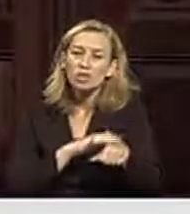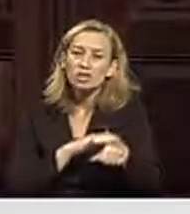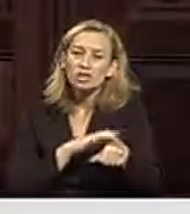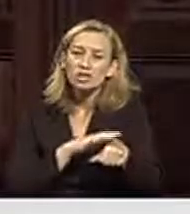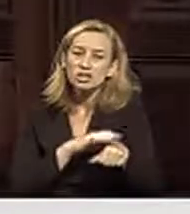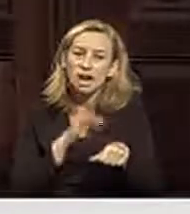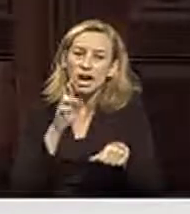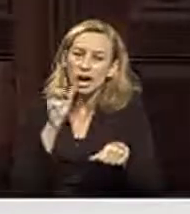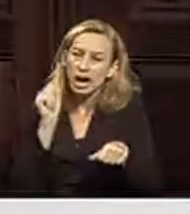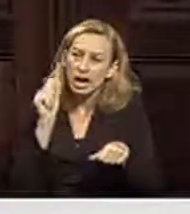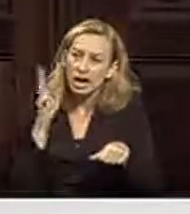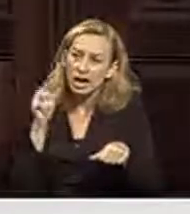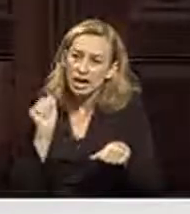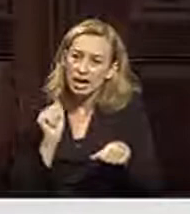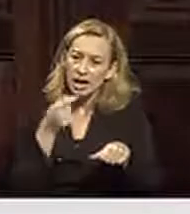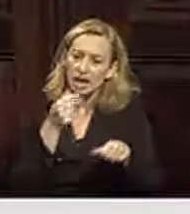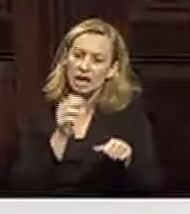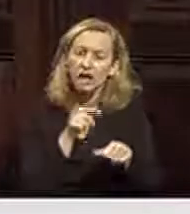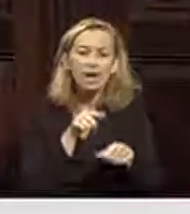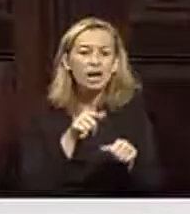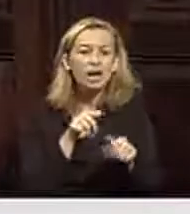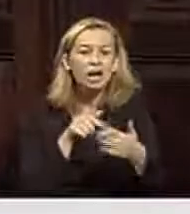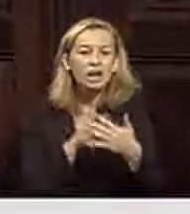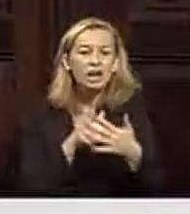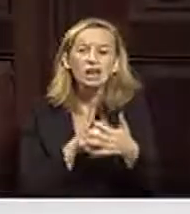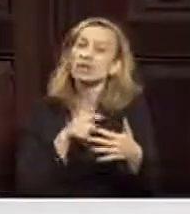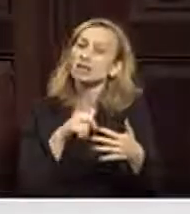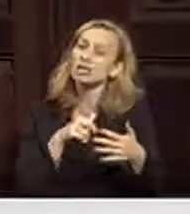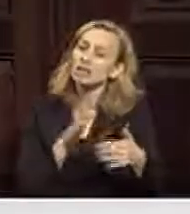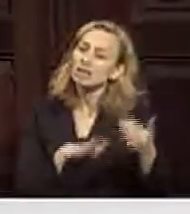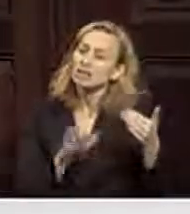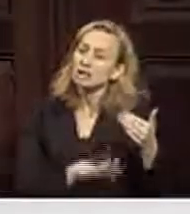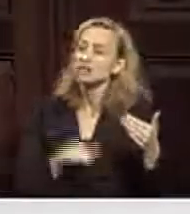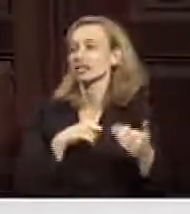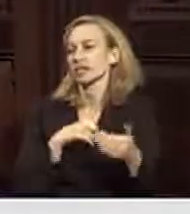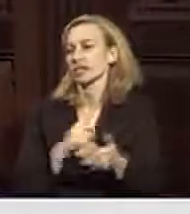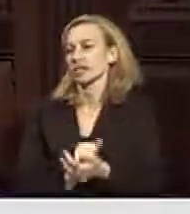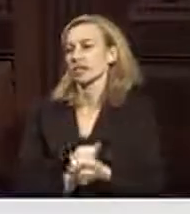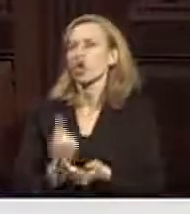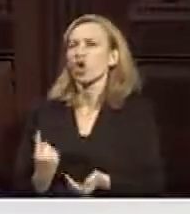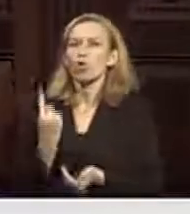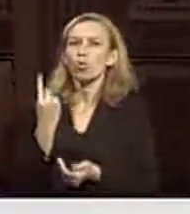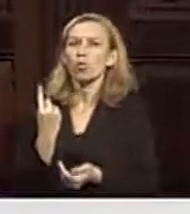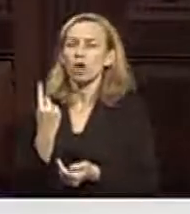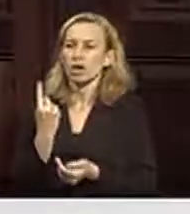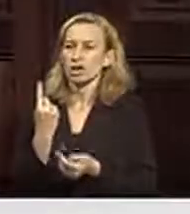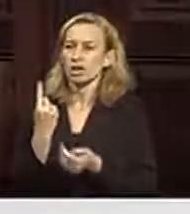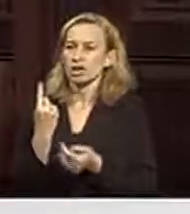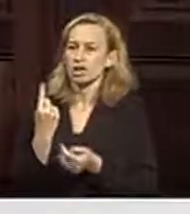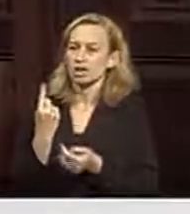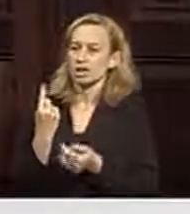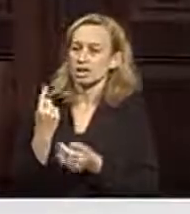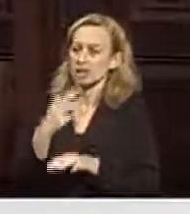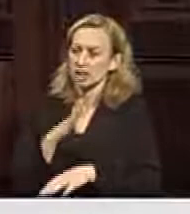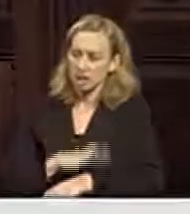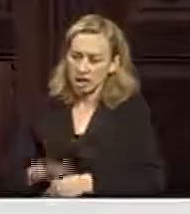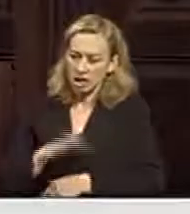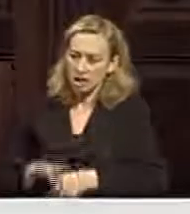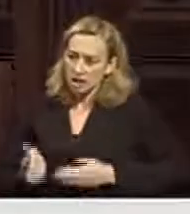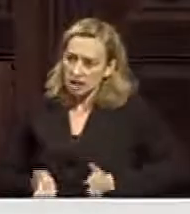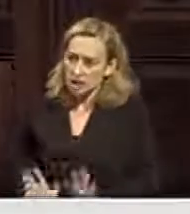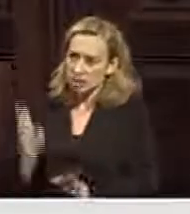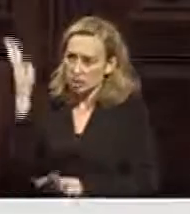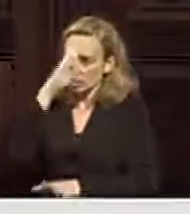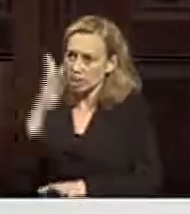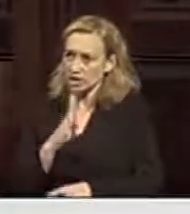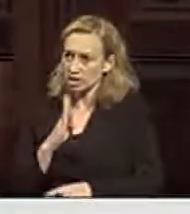2.000 crianças aproximadamente no Brasil nasce com uma doença rara. E quando eu me refiro a doença rara,